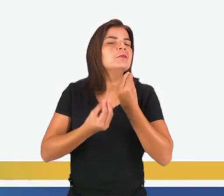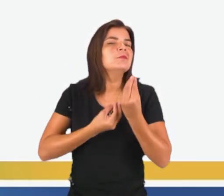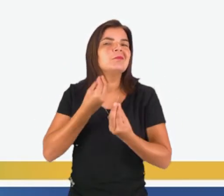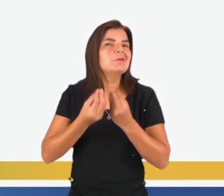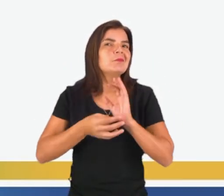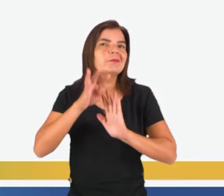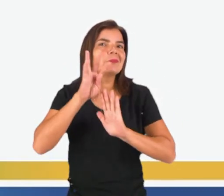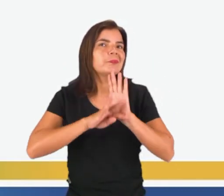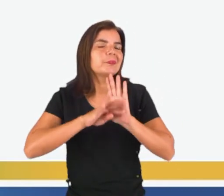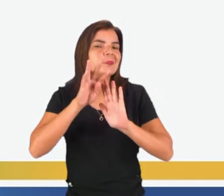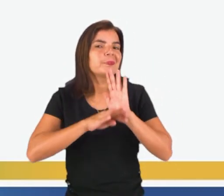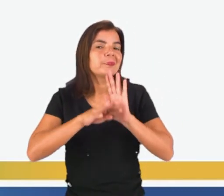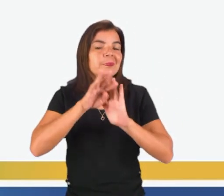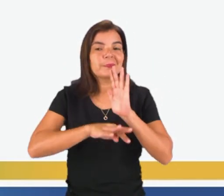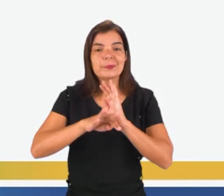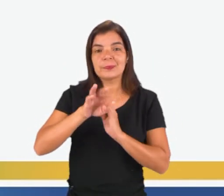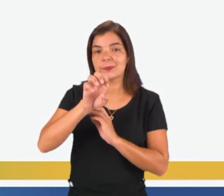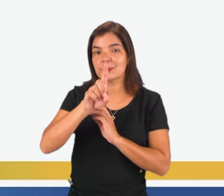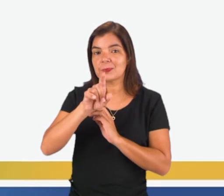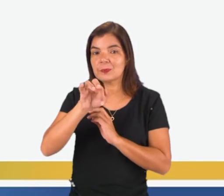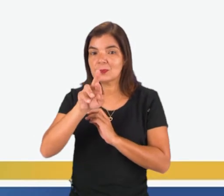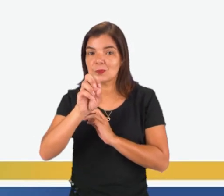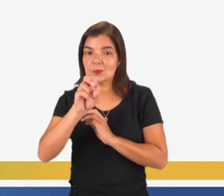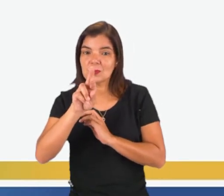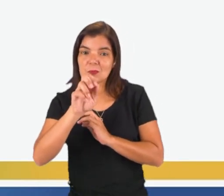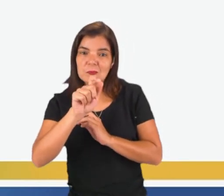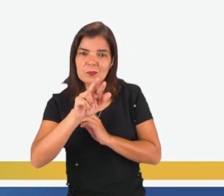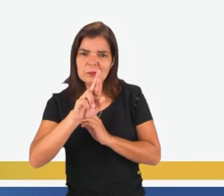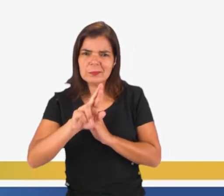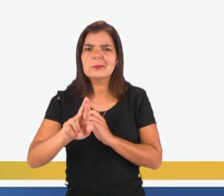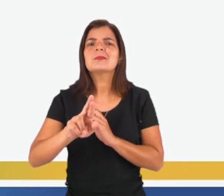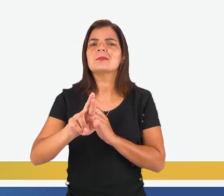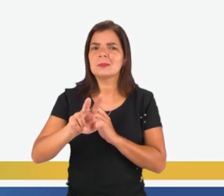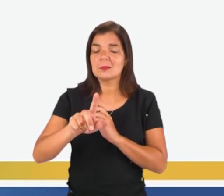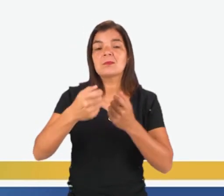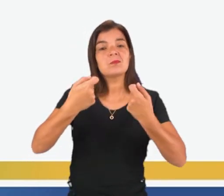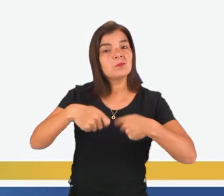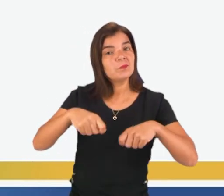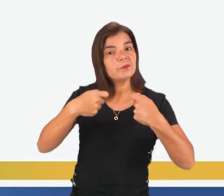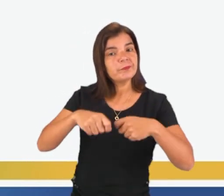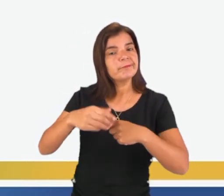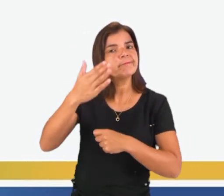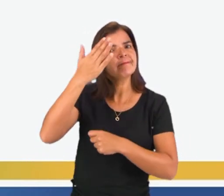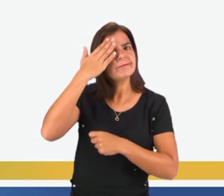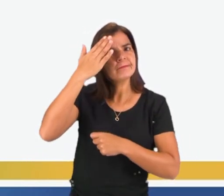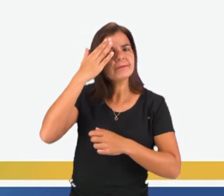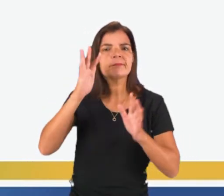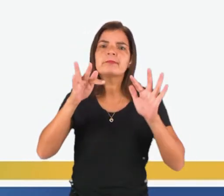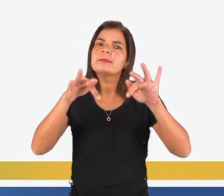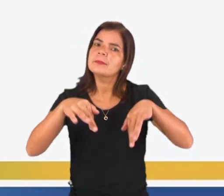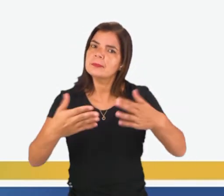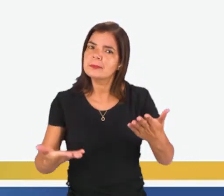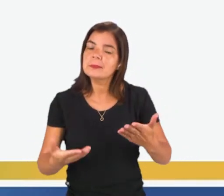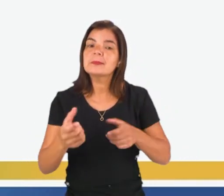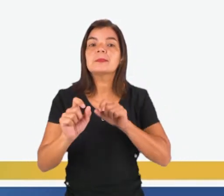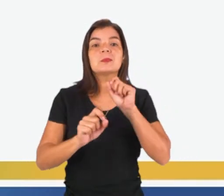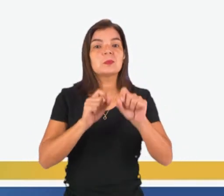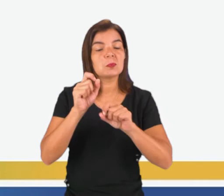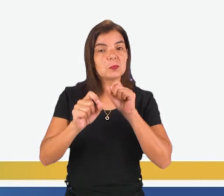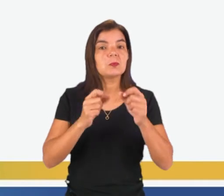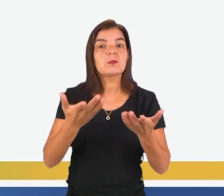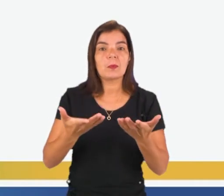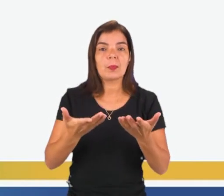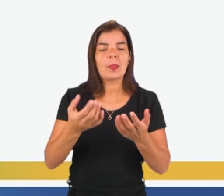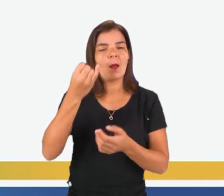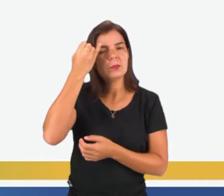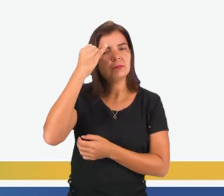conclusão. Como todo texto, o editorial necessita de uma conclusão, que requer um pouco mais